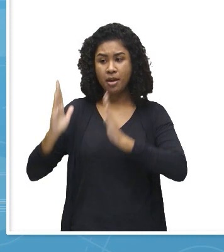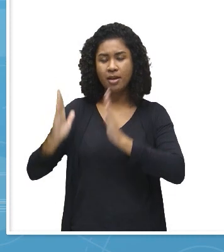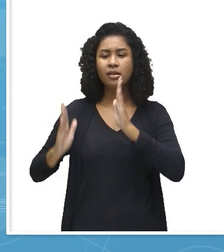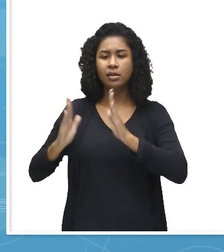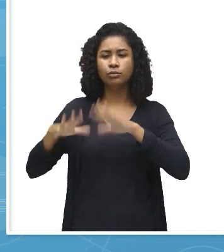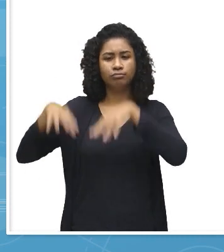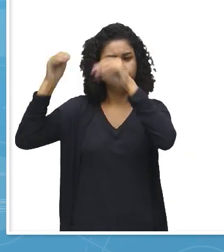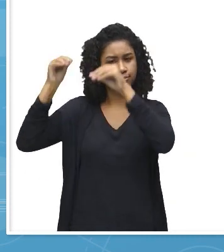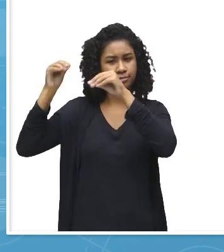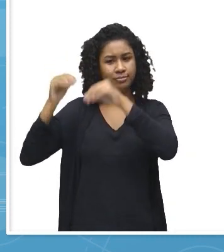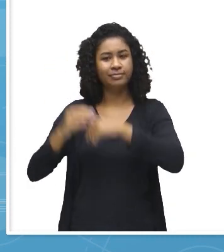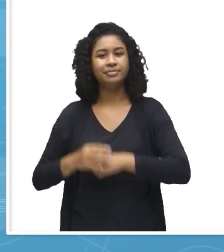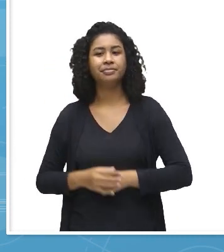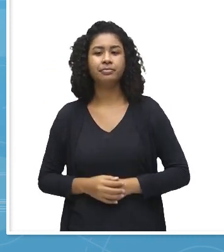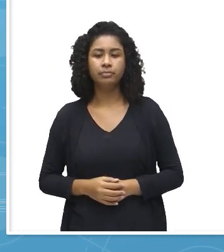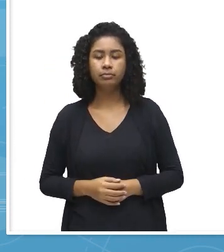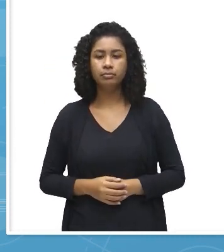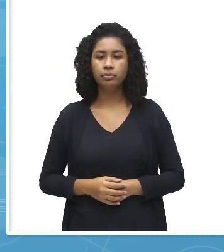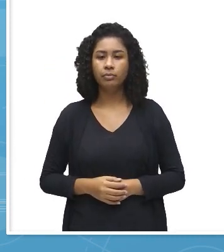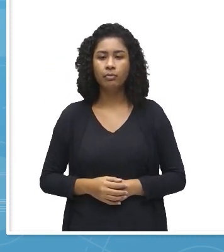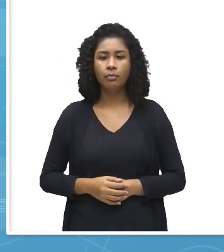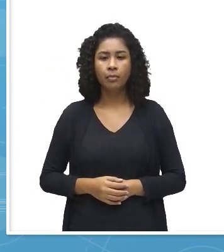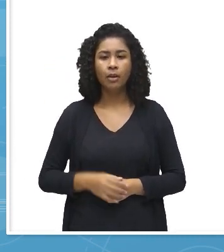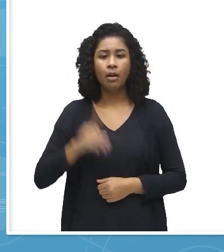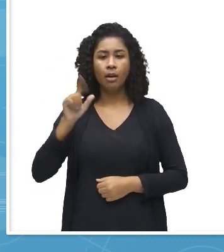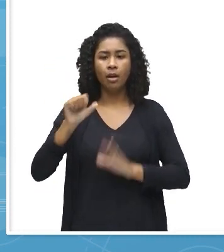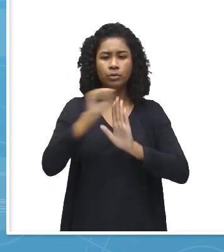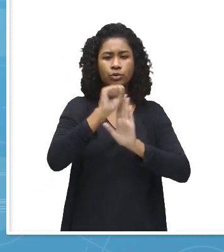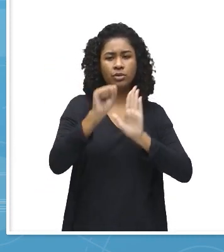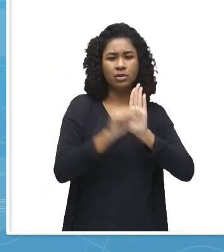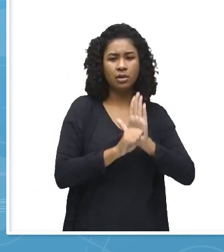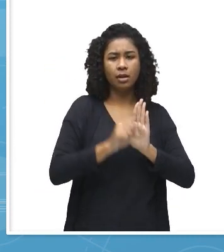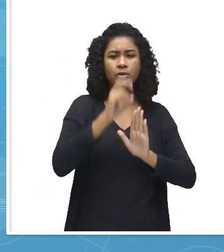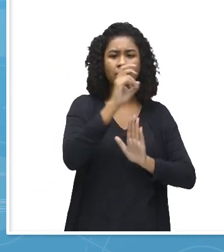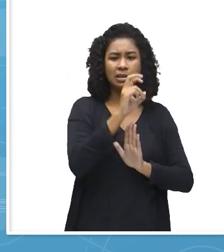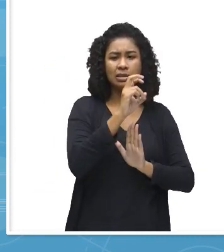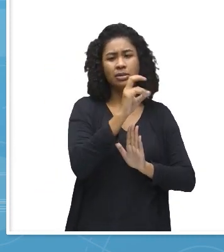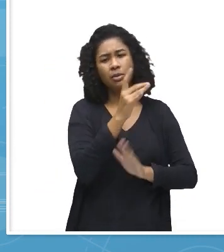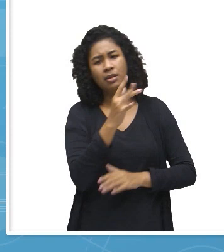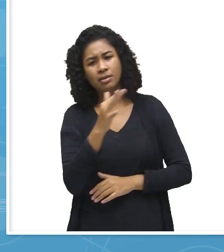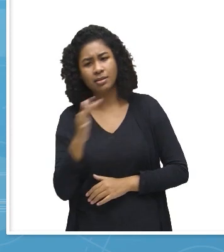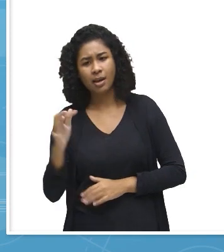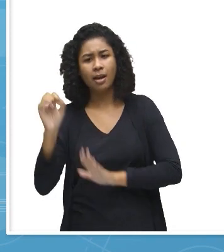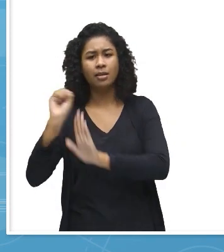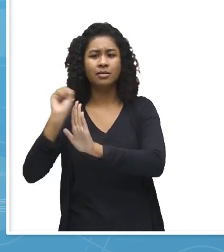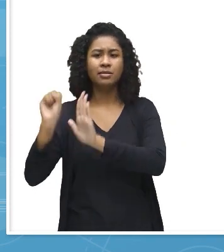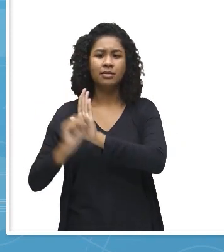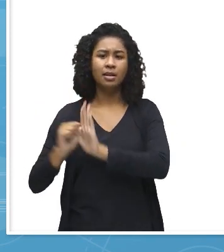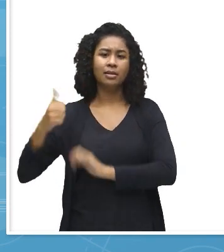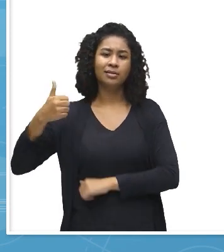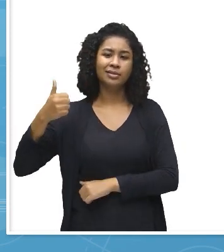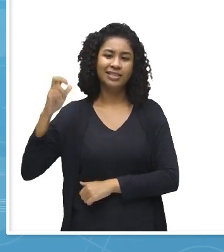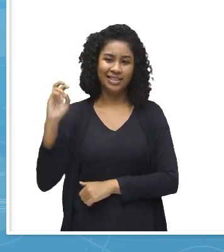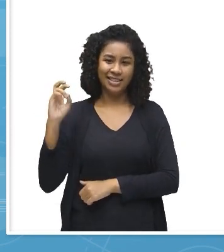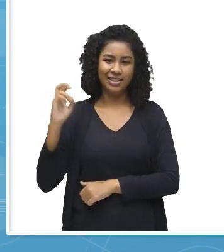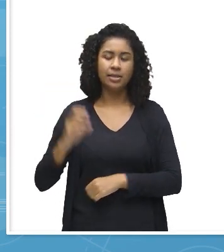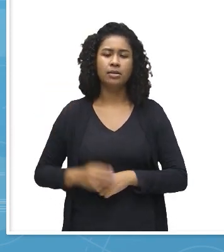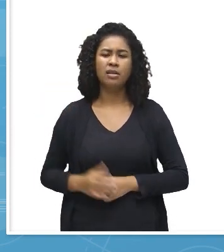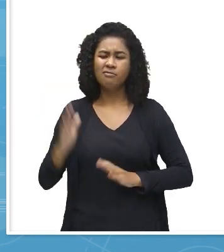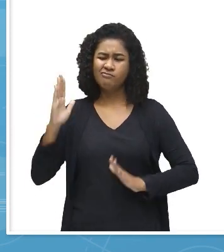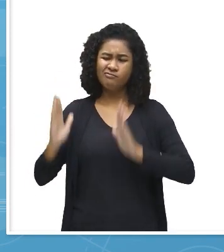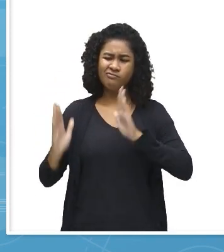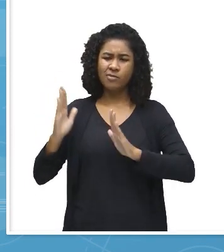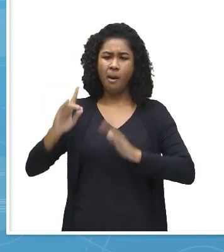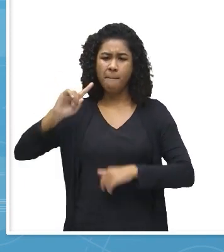Média, que durou aí entre os séculos V ao século XV. A gente vê que durante esses quase 1000